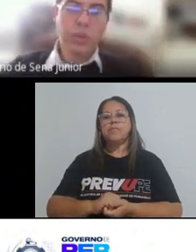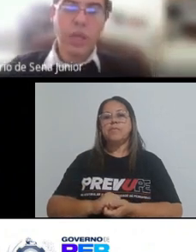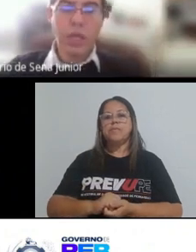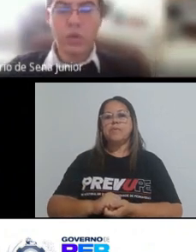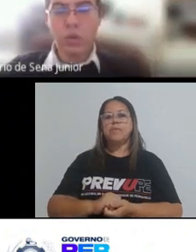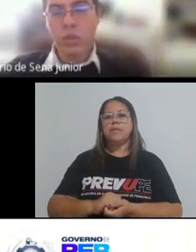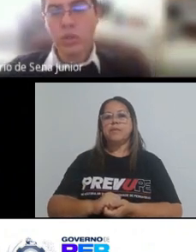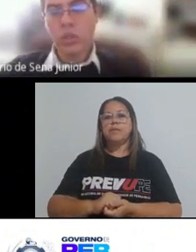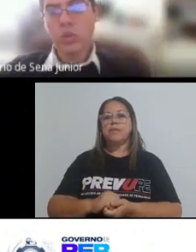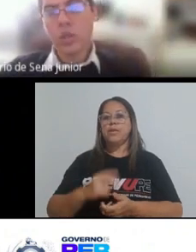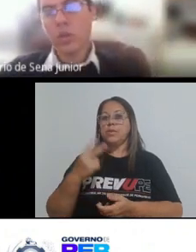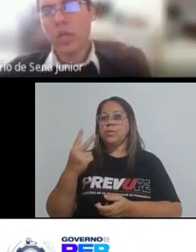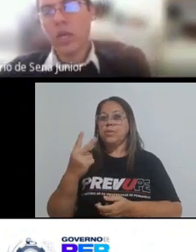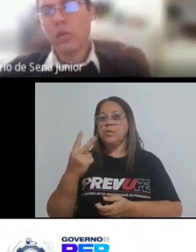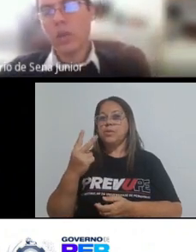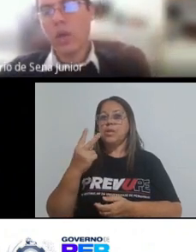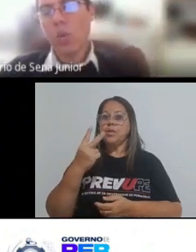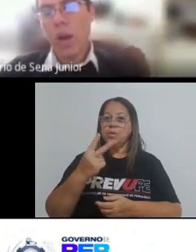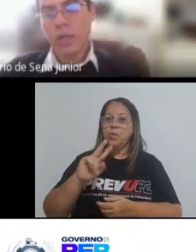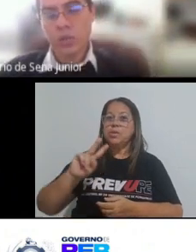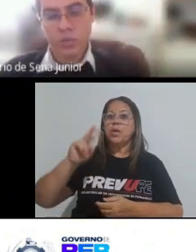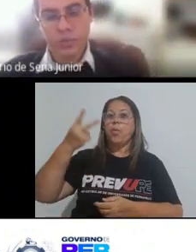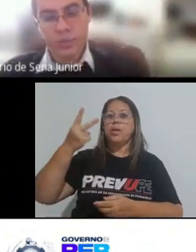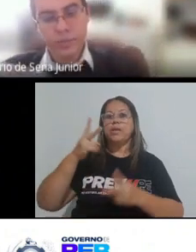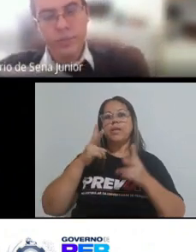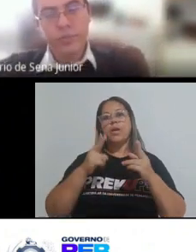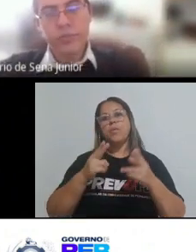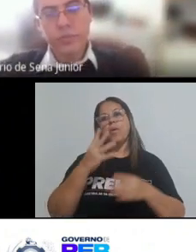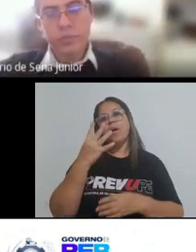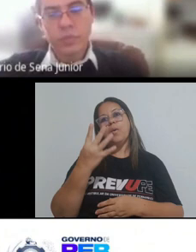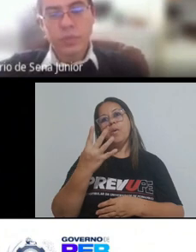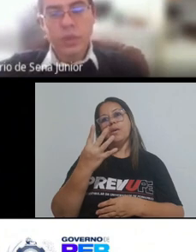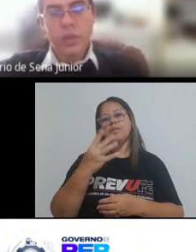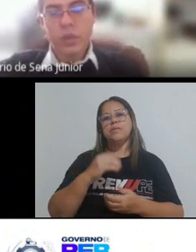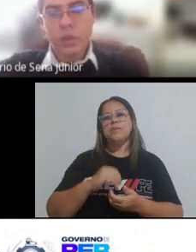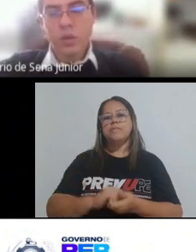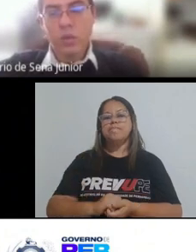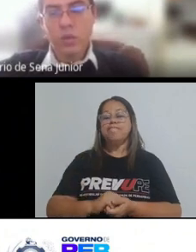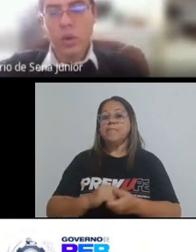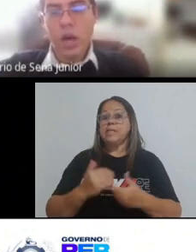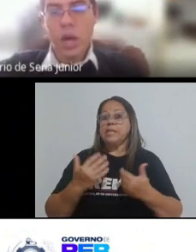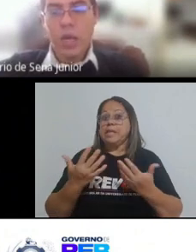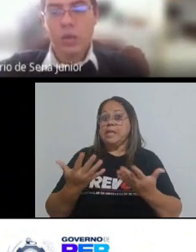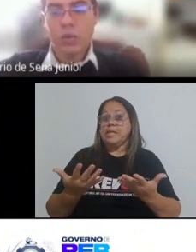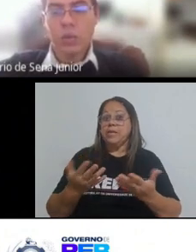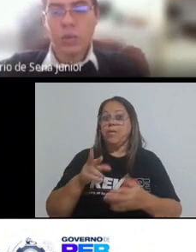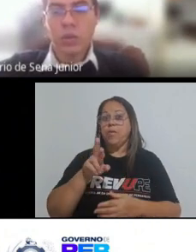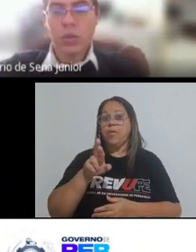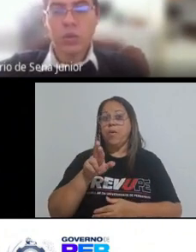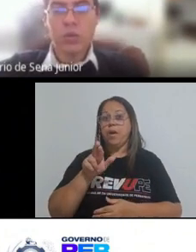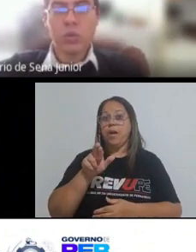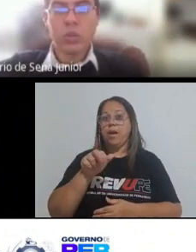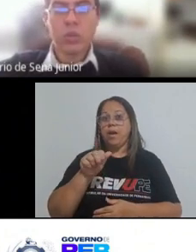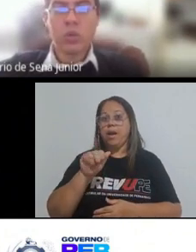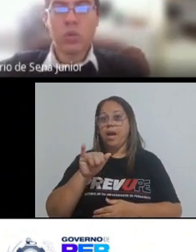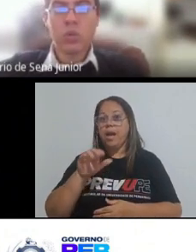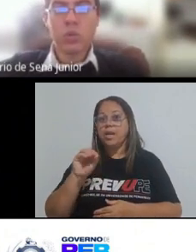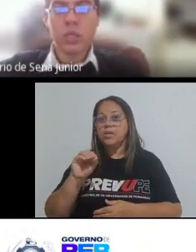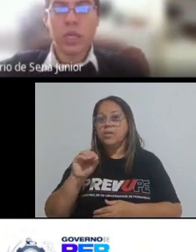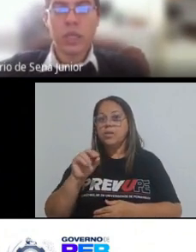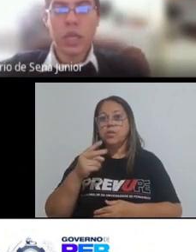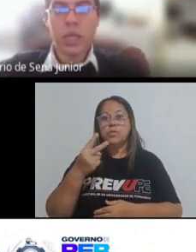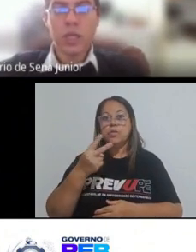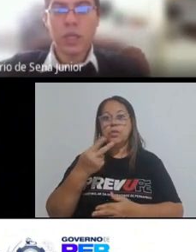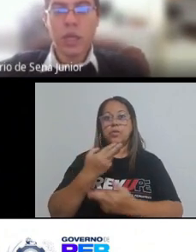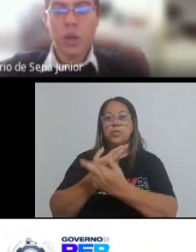é 2 e 2 ao quadrado é 4. Então, o raio do segundo